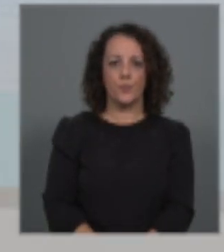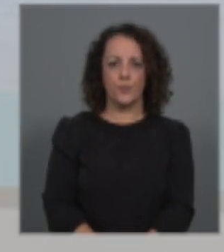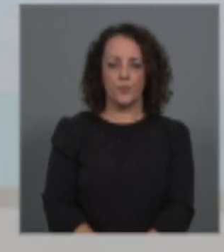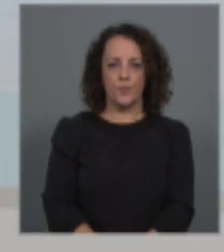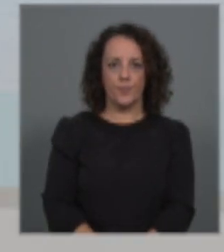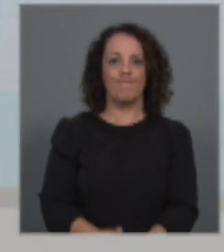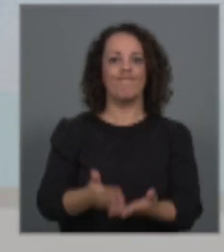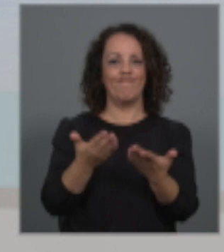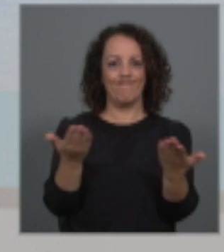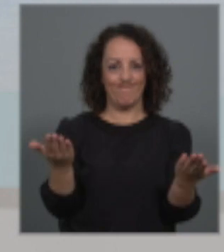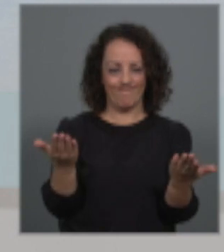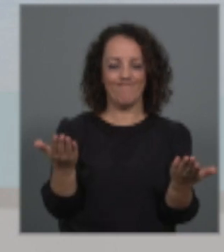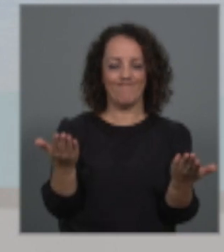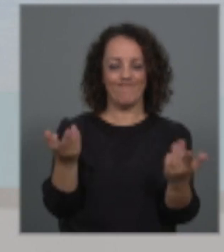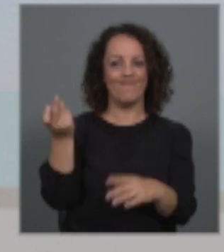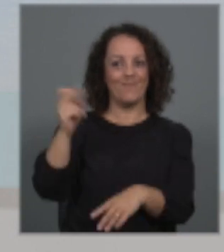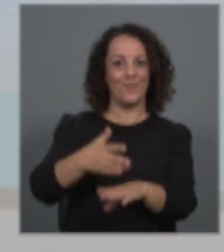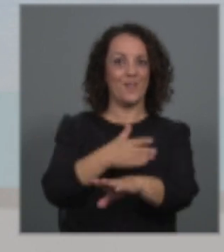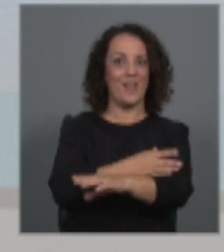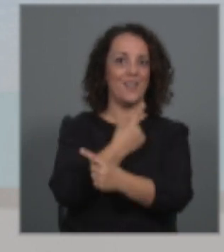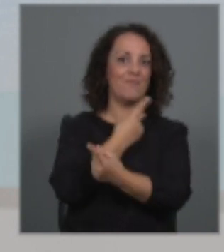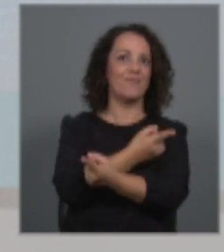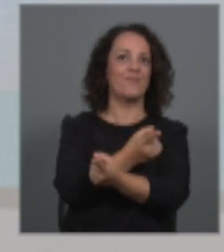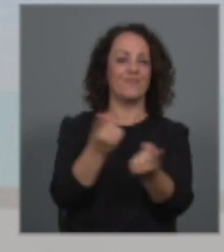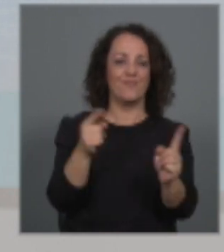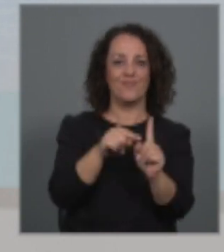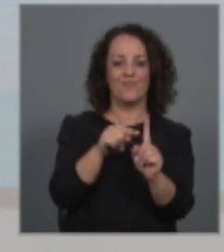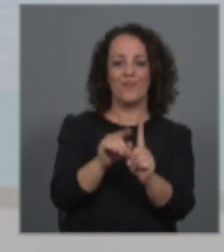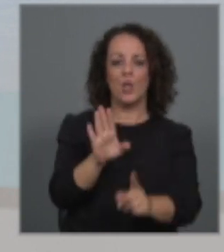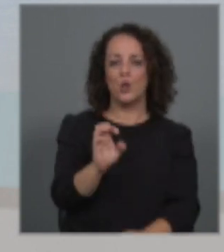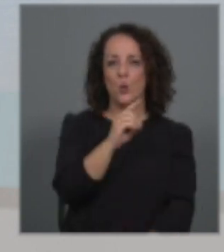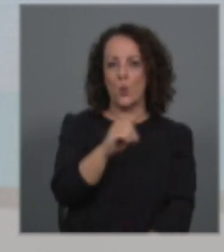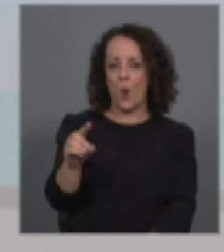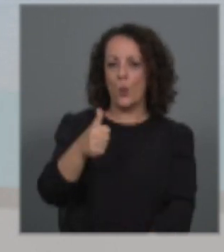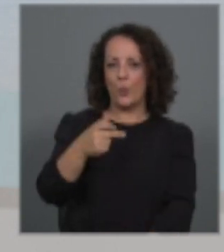Cá está esta figura que falávamos há pouco, a João Batista.